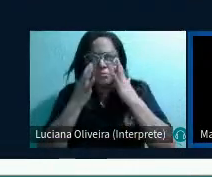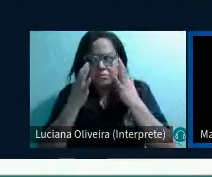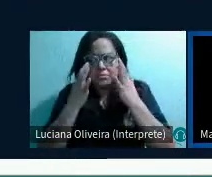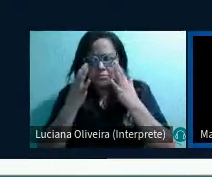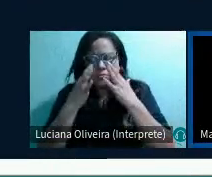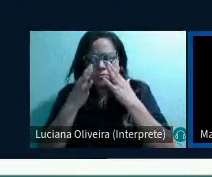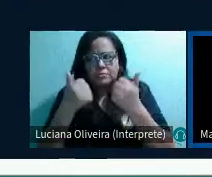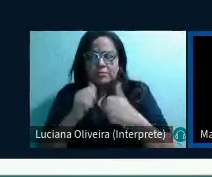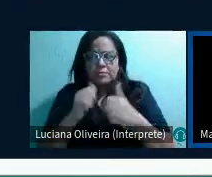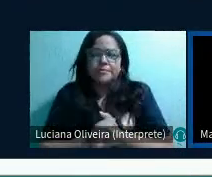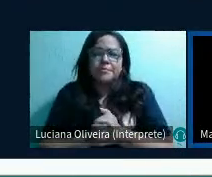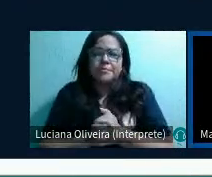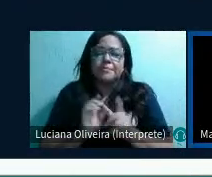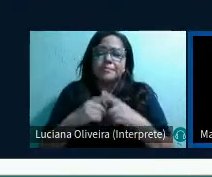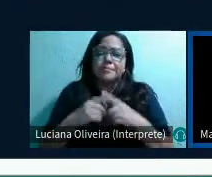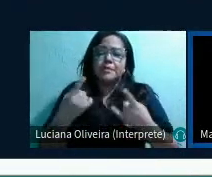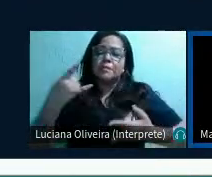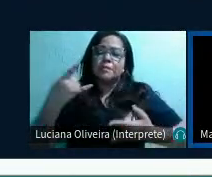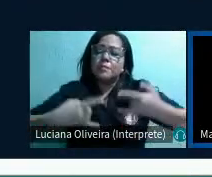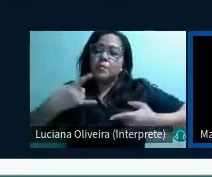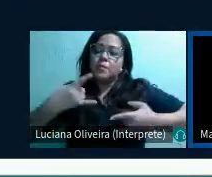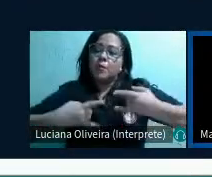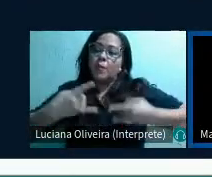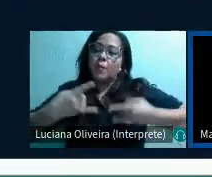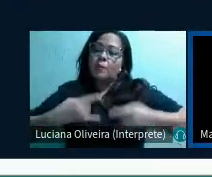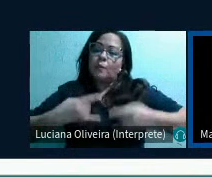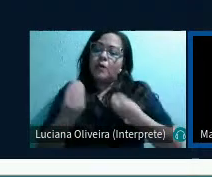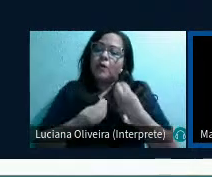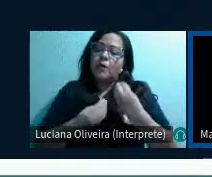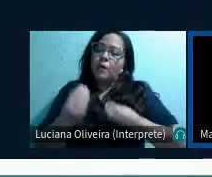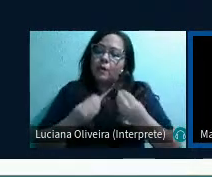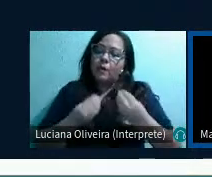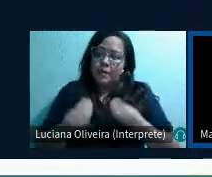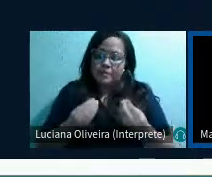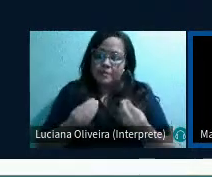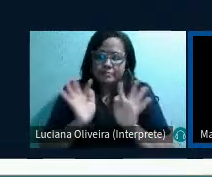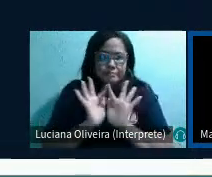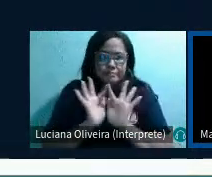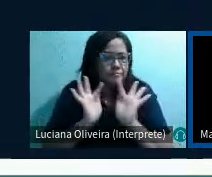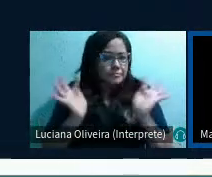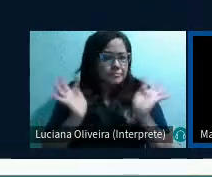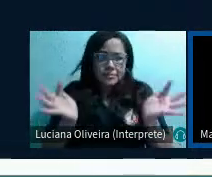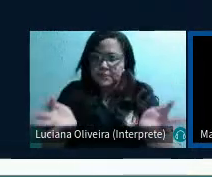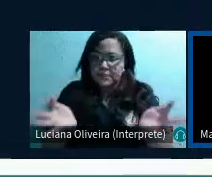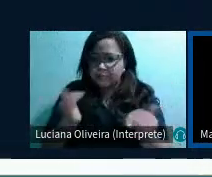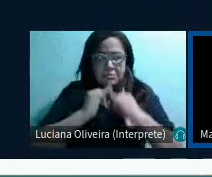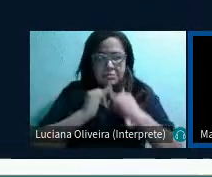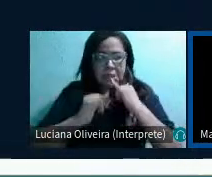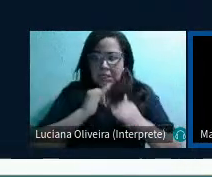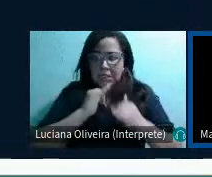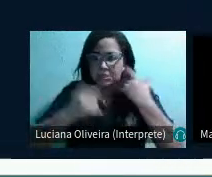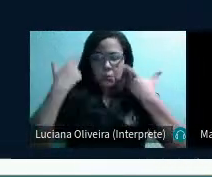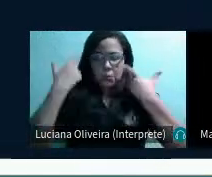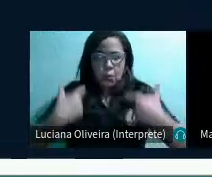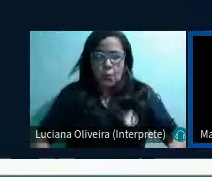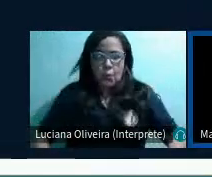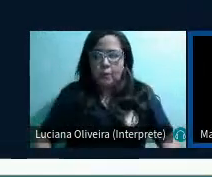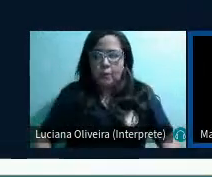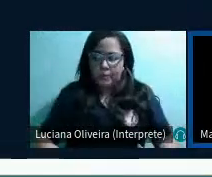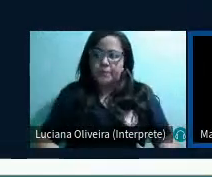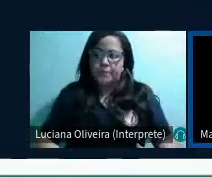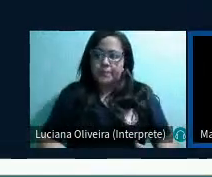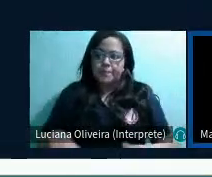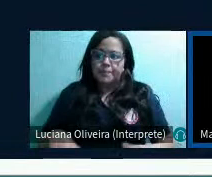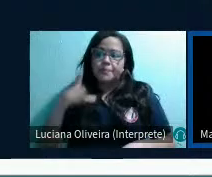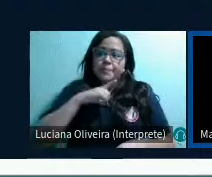de maneira bastante simples, análoga ao corpo humano. A gente tem um meio externo, e esse meio